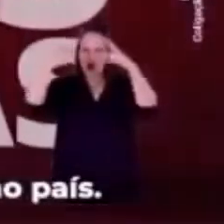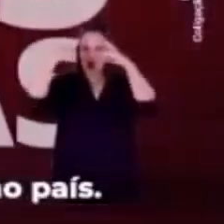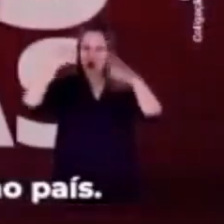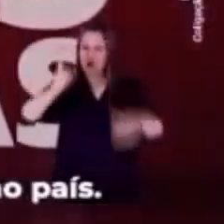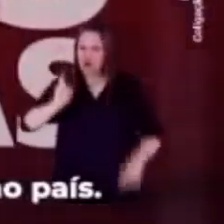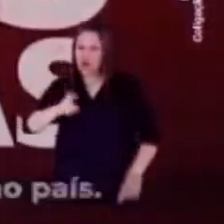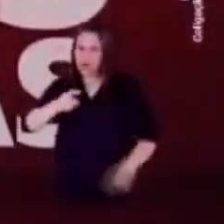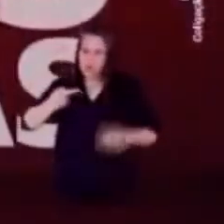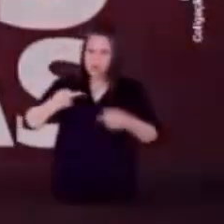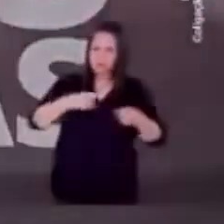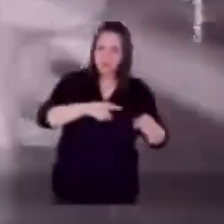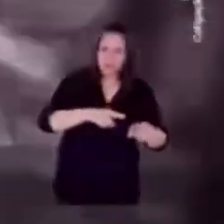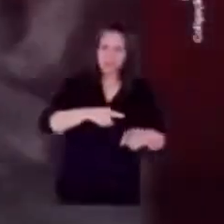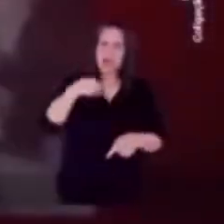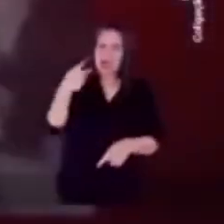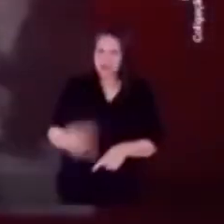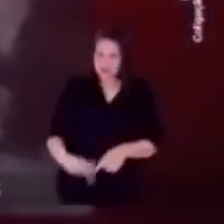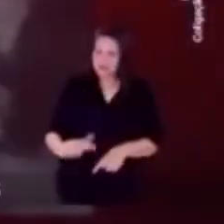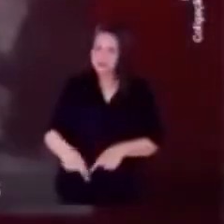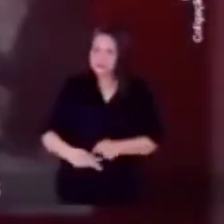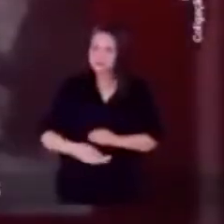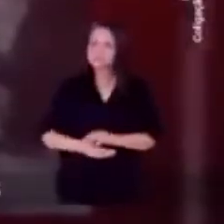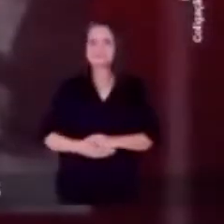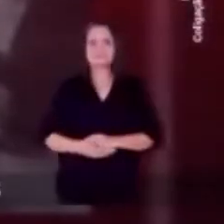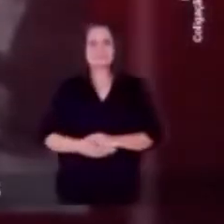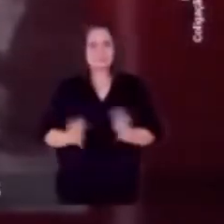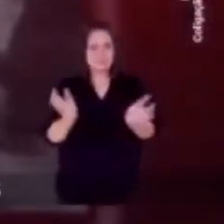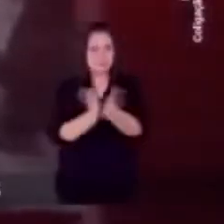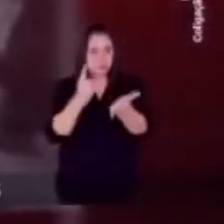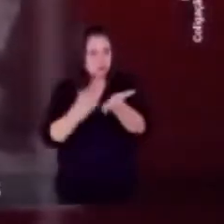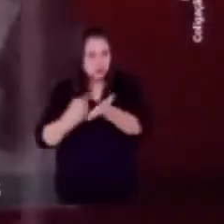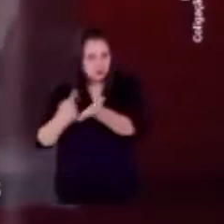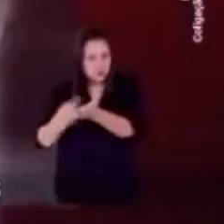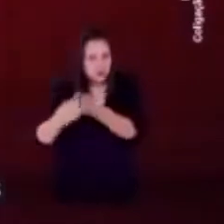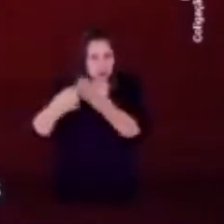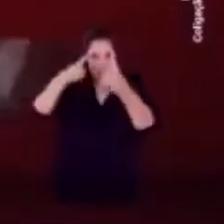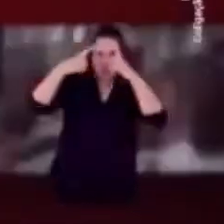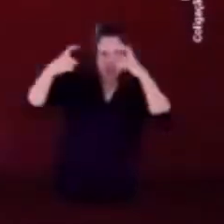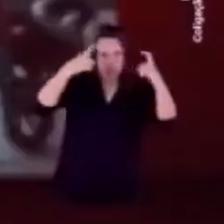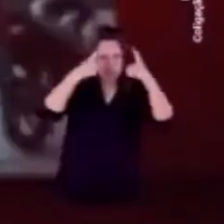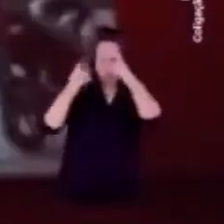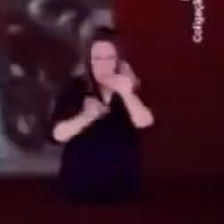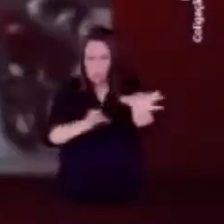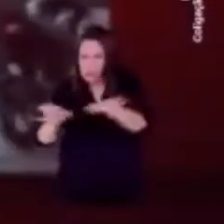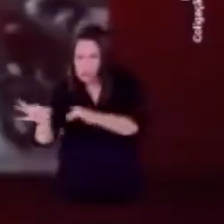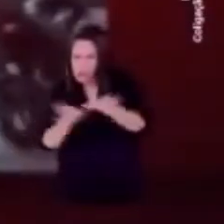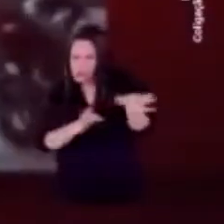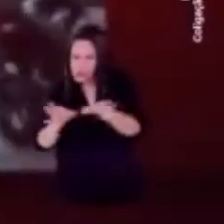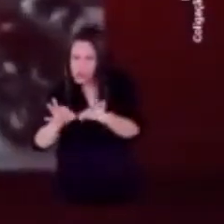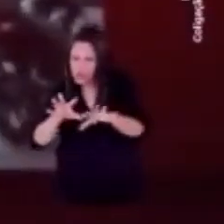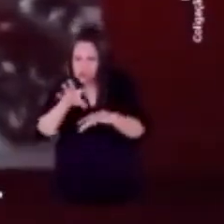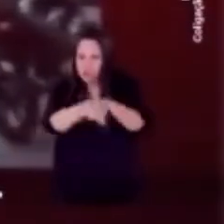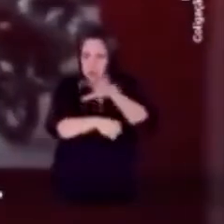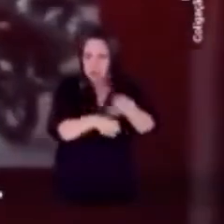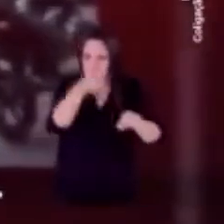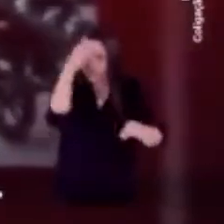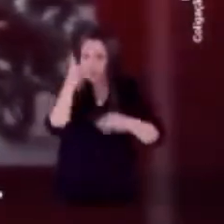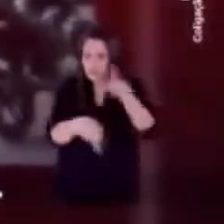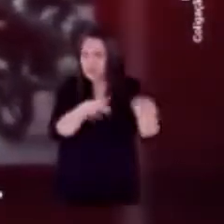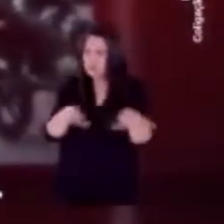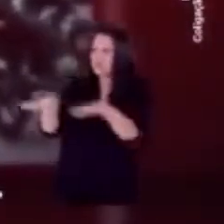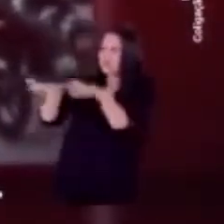intencionais no país. O crime organizado toma conta das cidades e aterroriza a população.